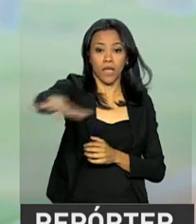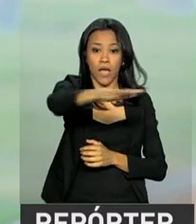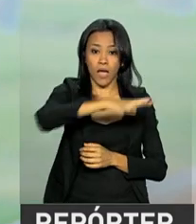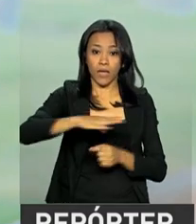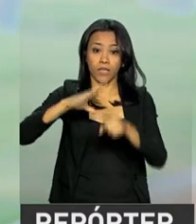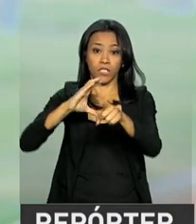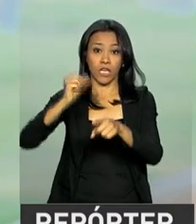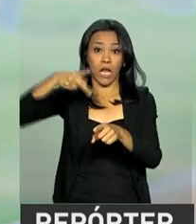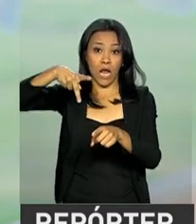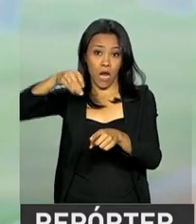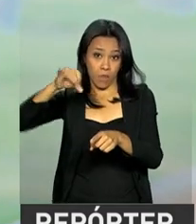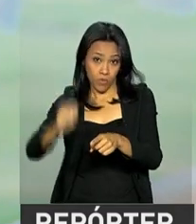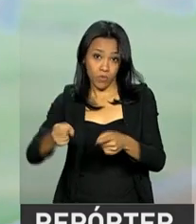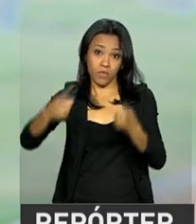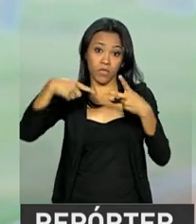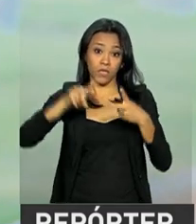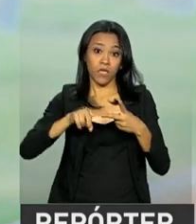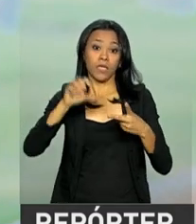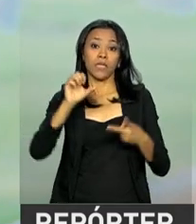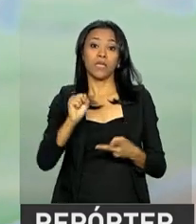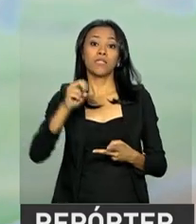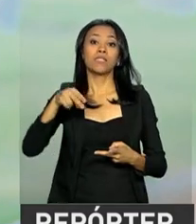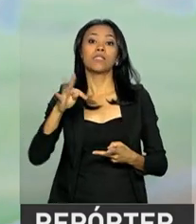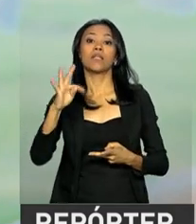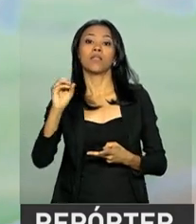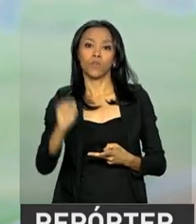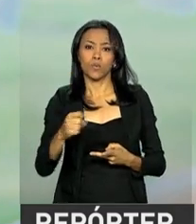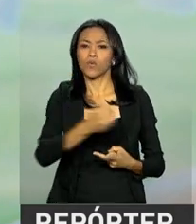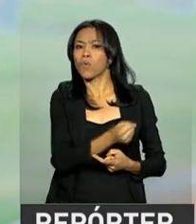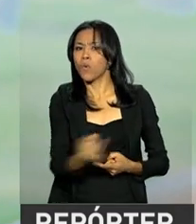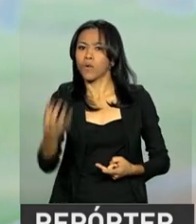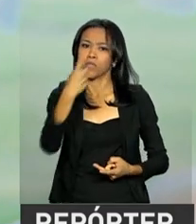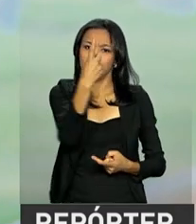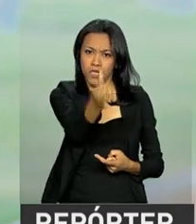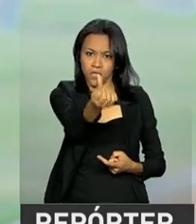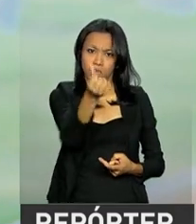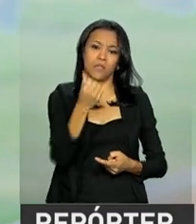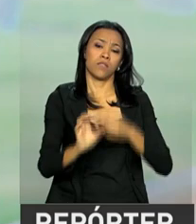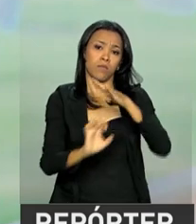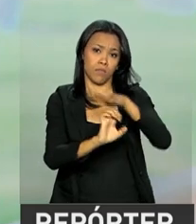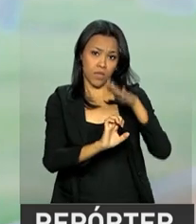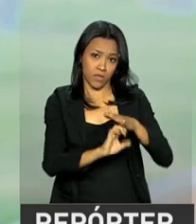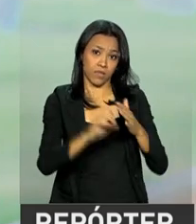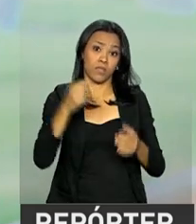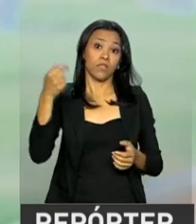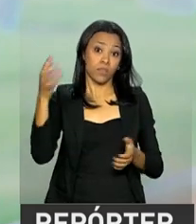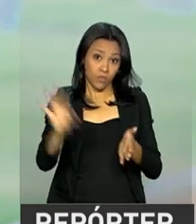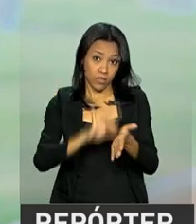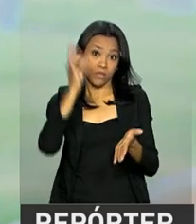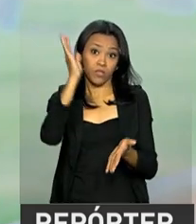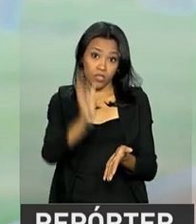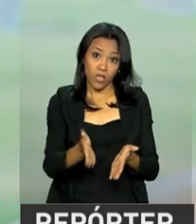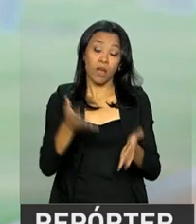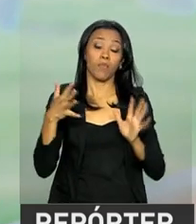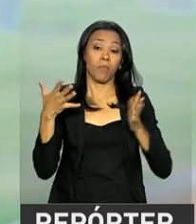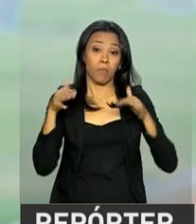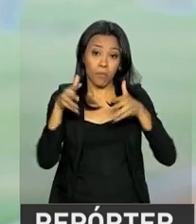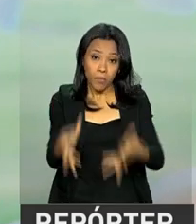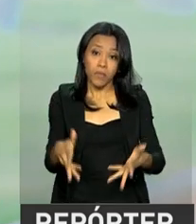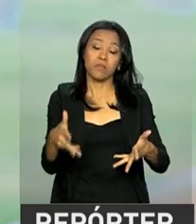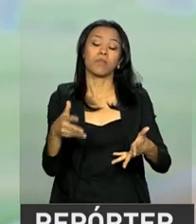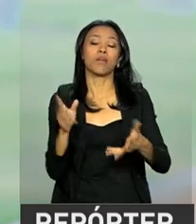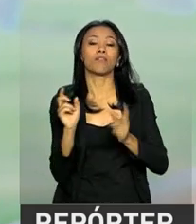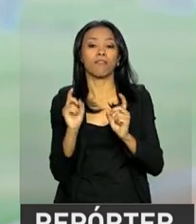de Santos. 16 empresas, sendo 14 delas multinacionais, estão inscritas para participar do leilão.